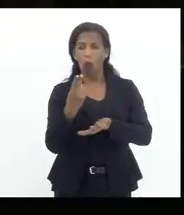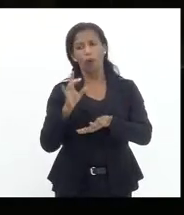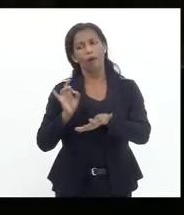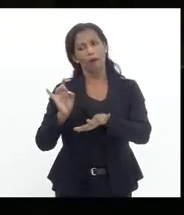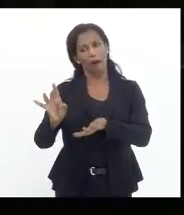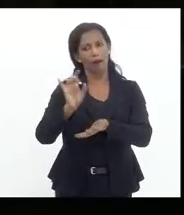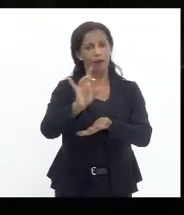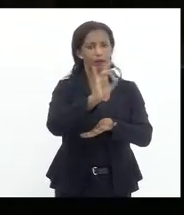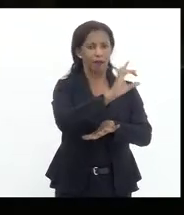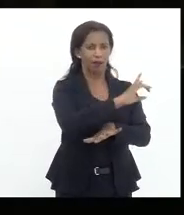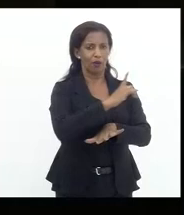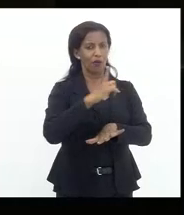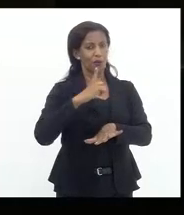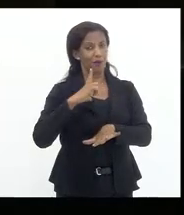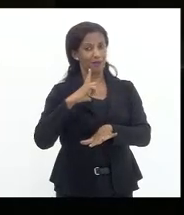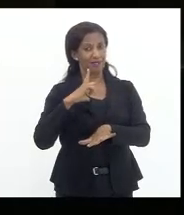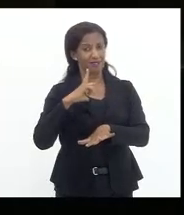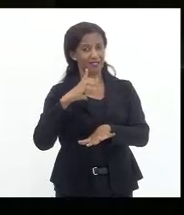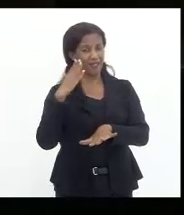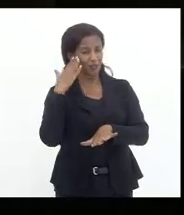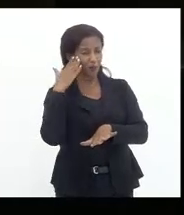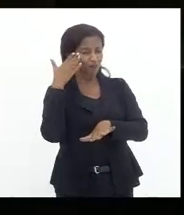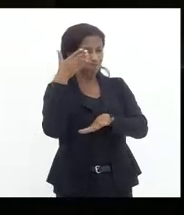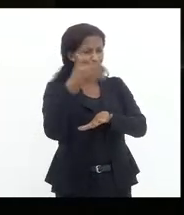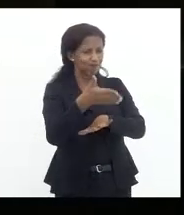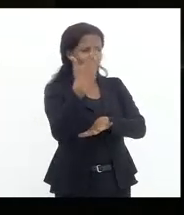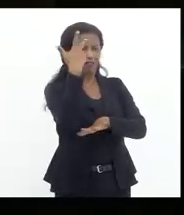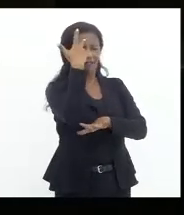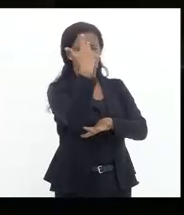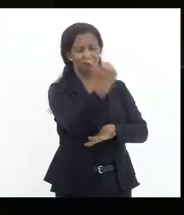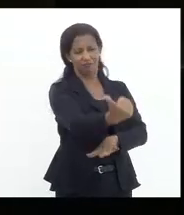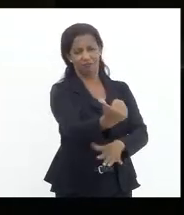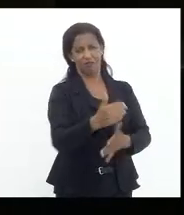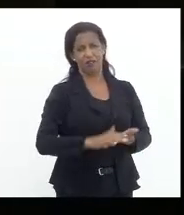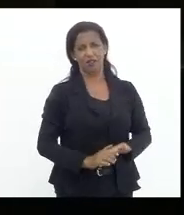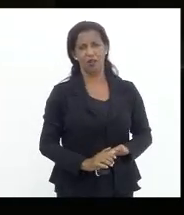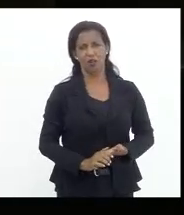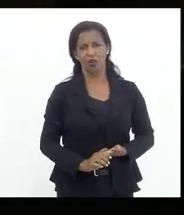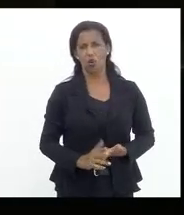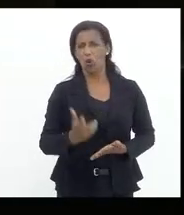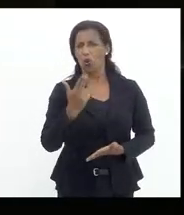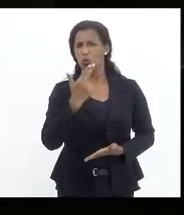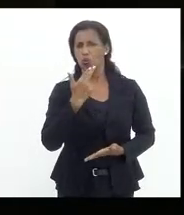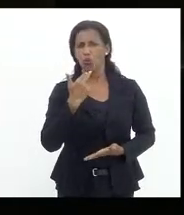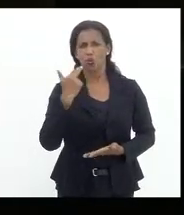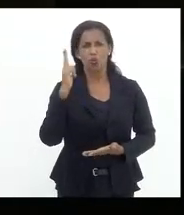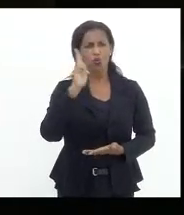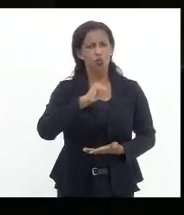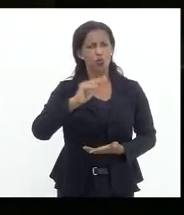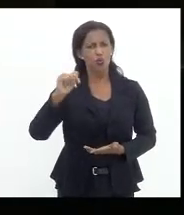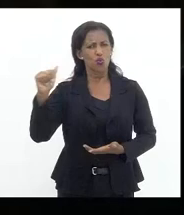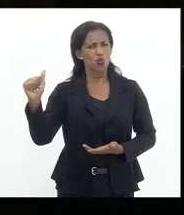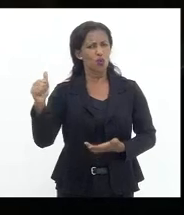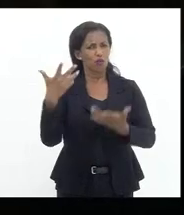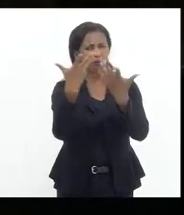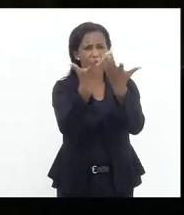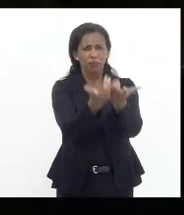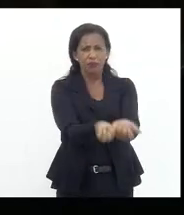delas, têm suas vocações naturais, que nunca foram levadas em